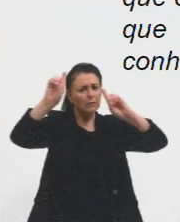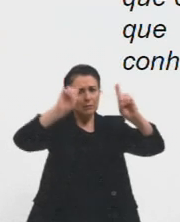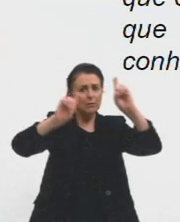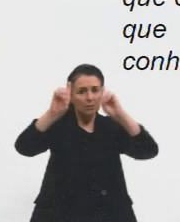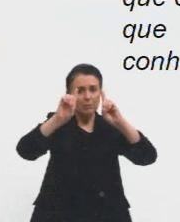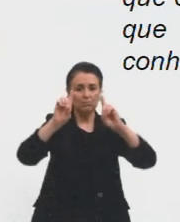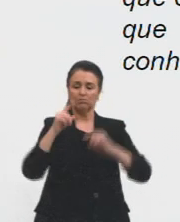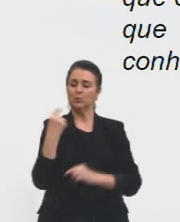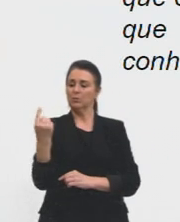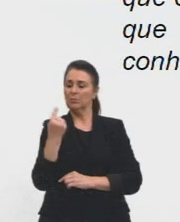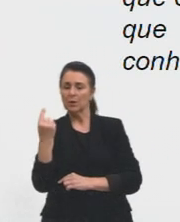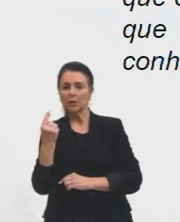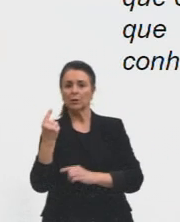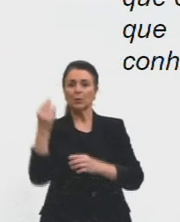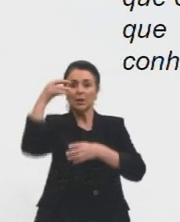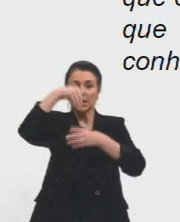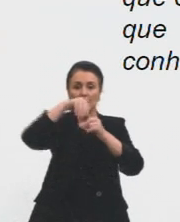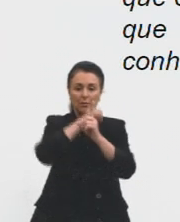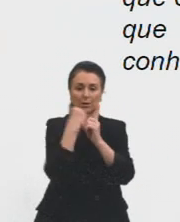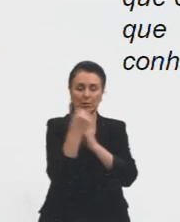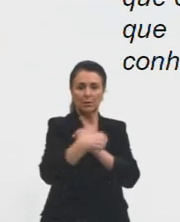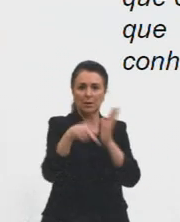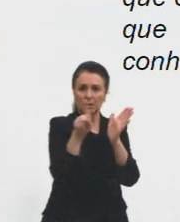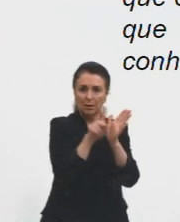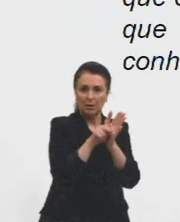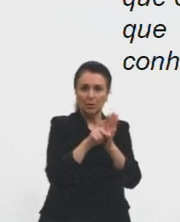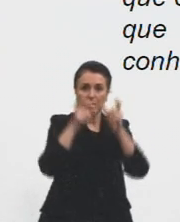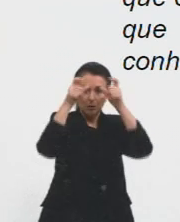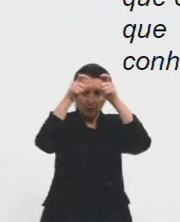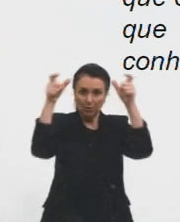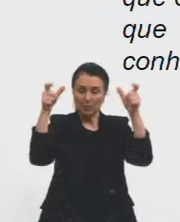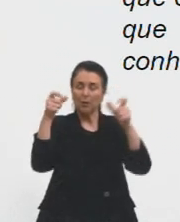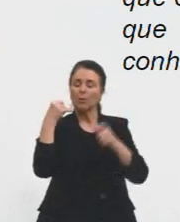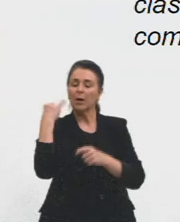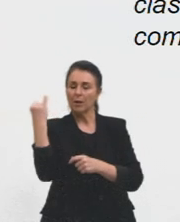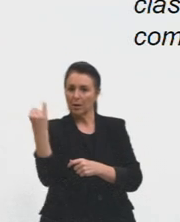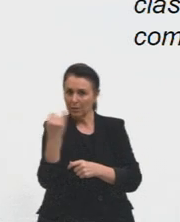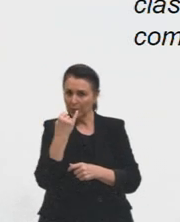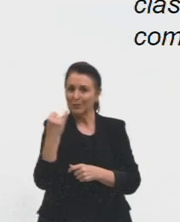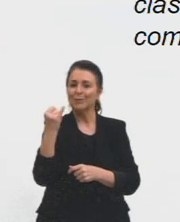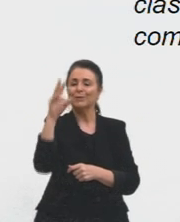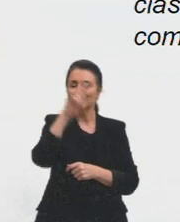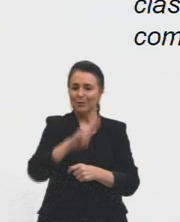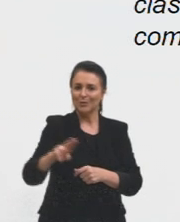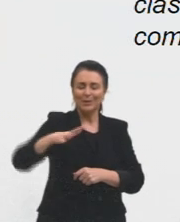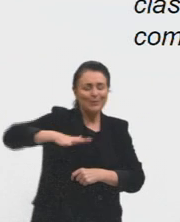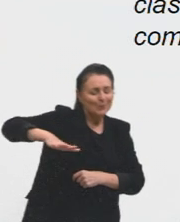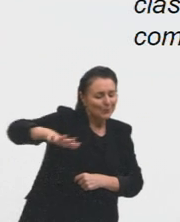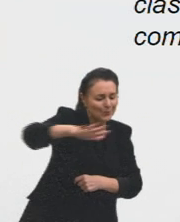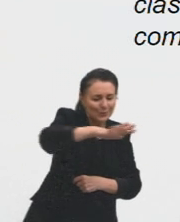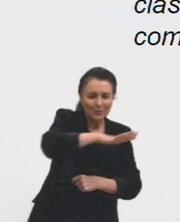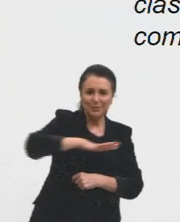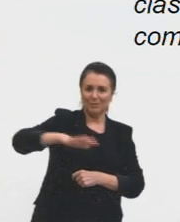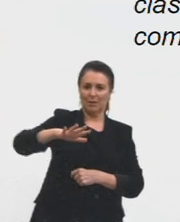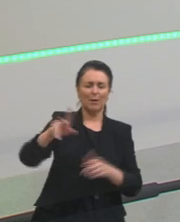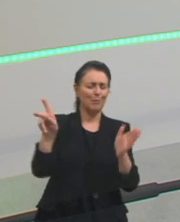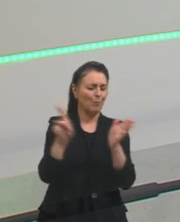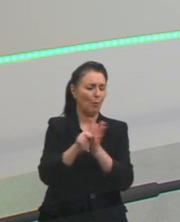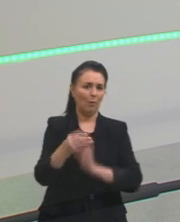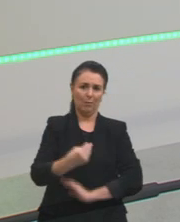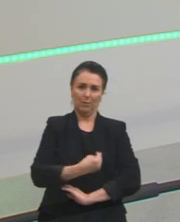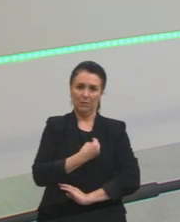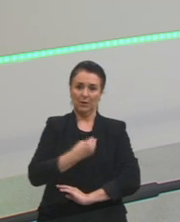individualmente quanto socialmente visto que o conhecimento será útil em todas as áreas da sua vida ele